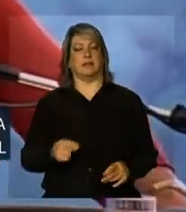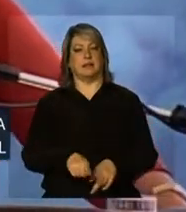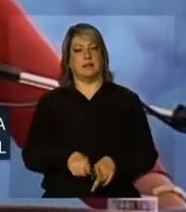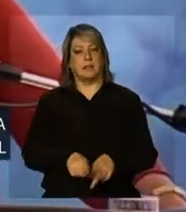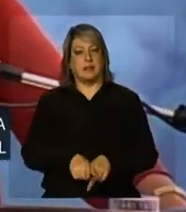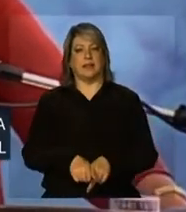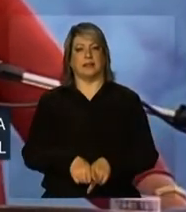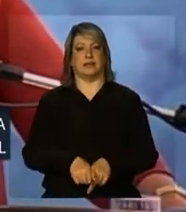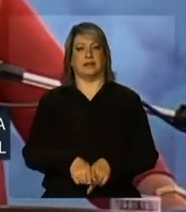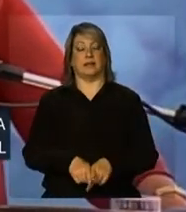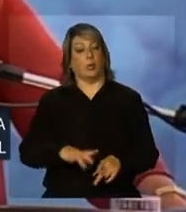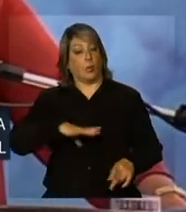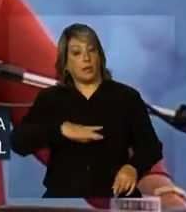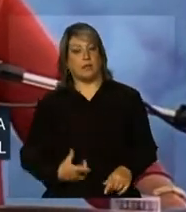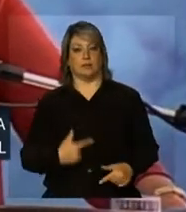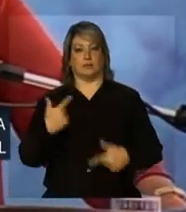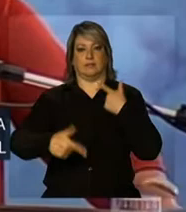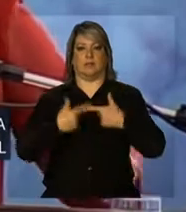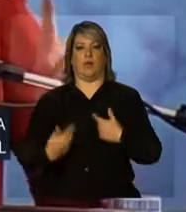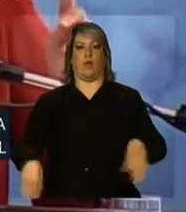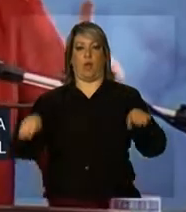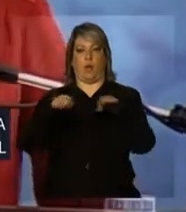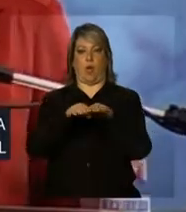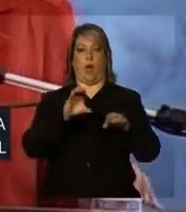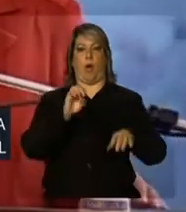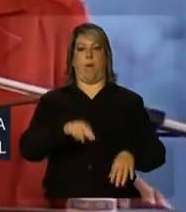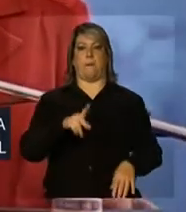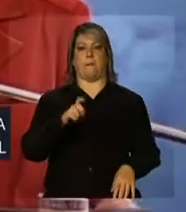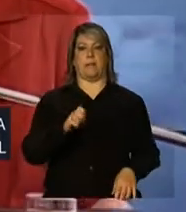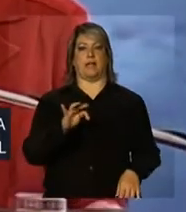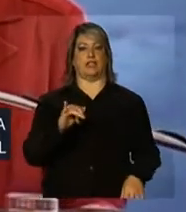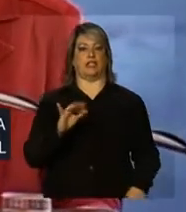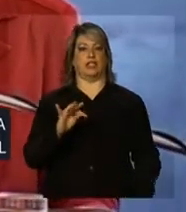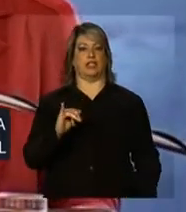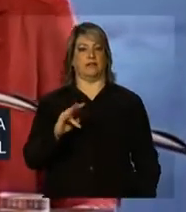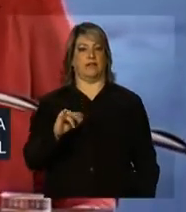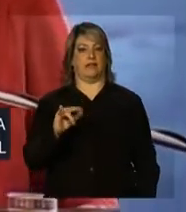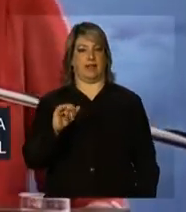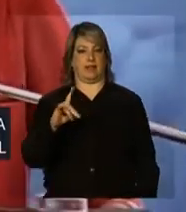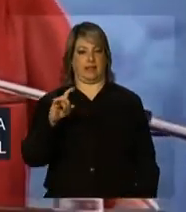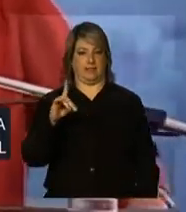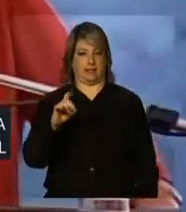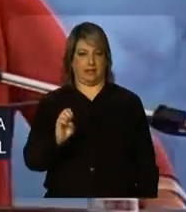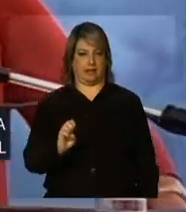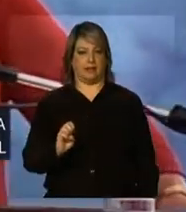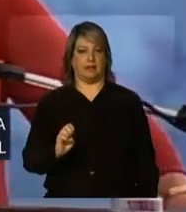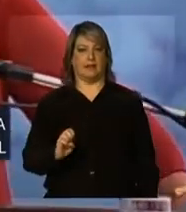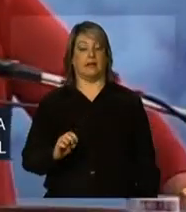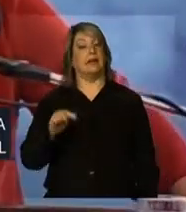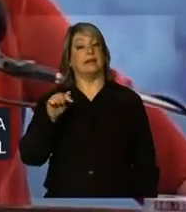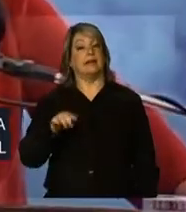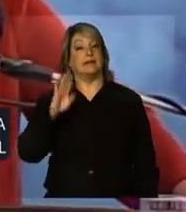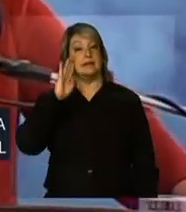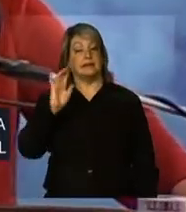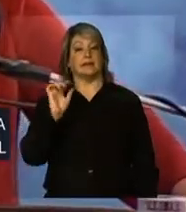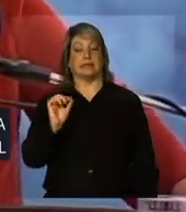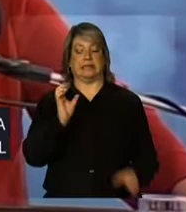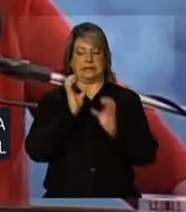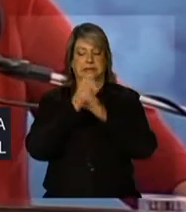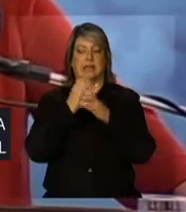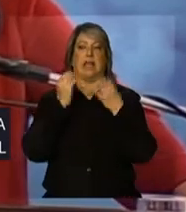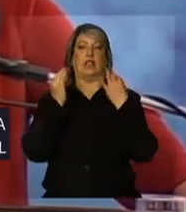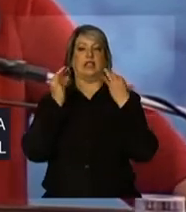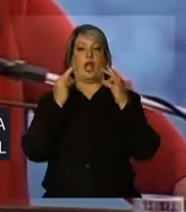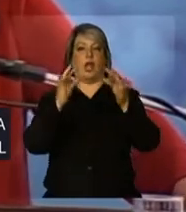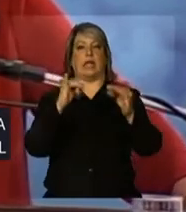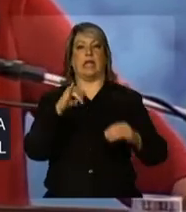desafio da competitividade é o desafio da competitividade é Ciência